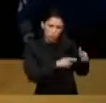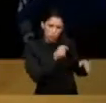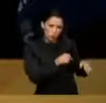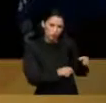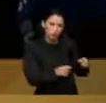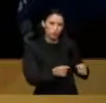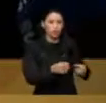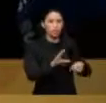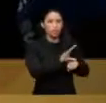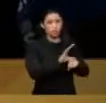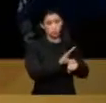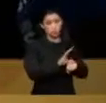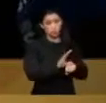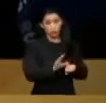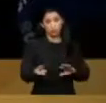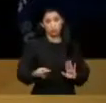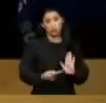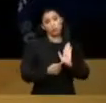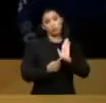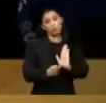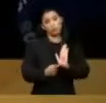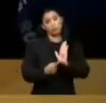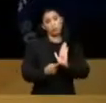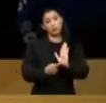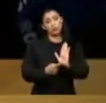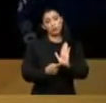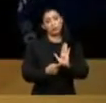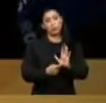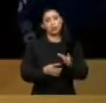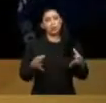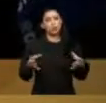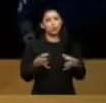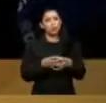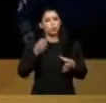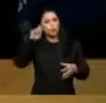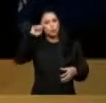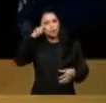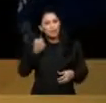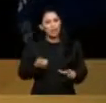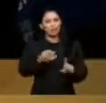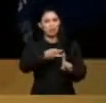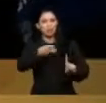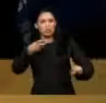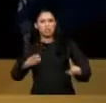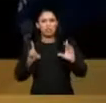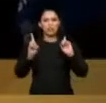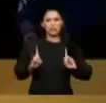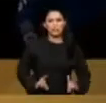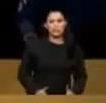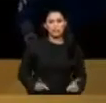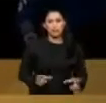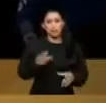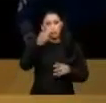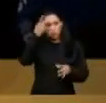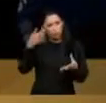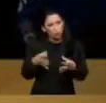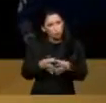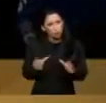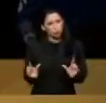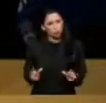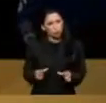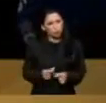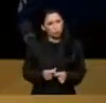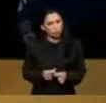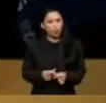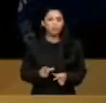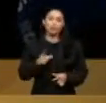Nacional Constituinte revela que a Subcomissão dos Negros, Populações Indígenas, Pessoas Deficientes e Minorias se ocupou do assunto. E